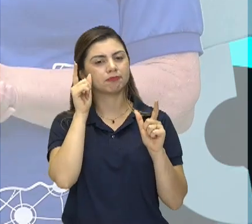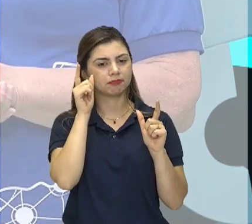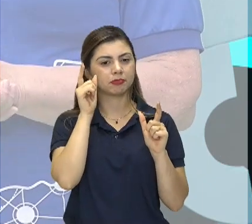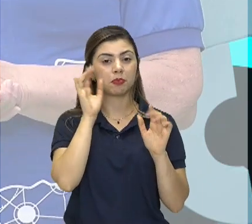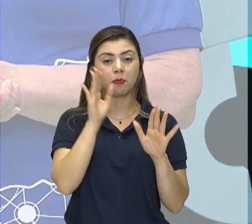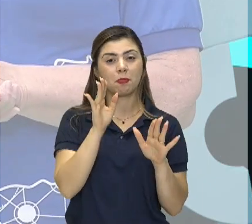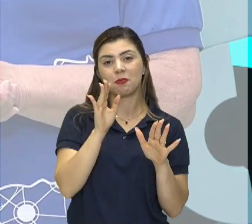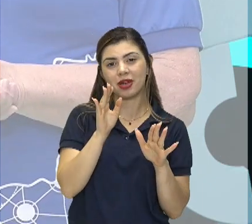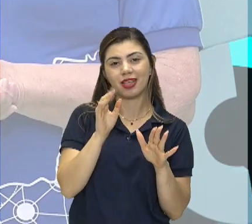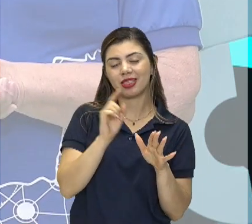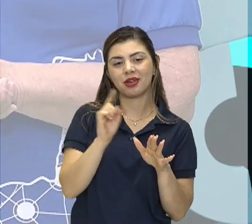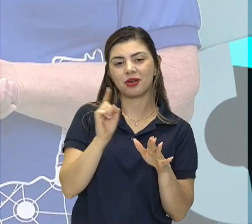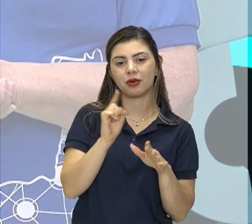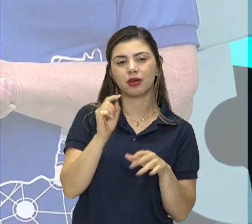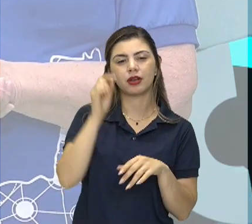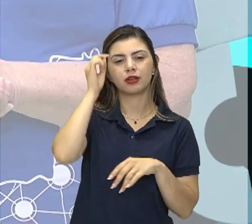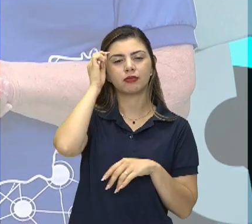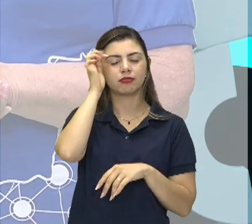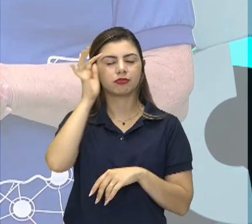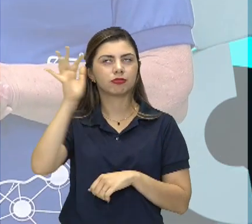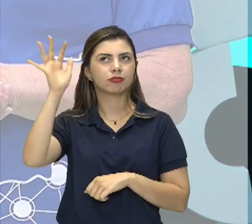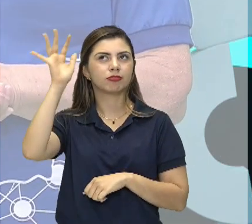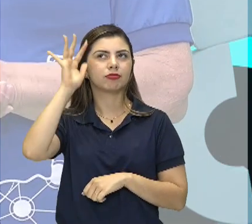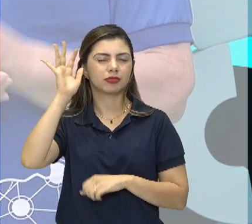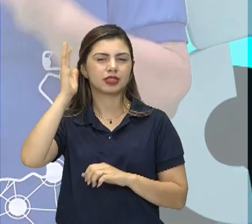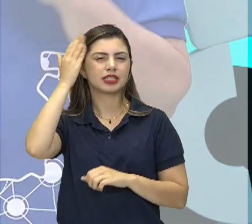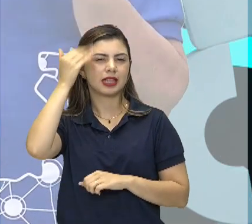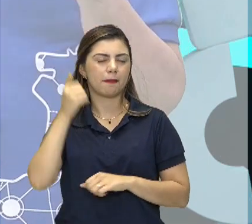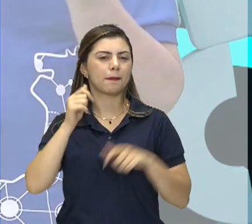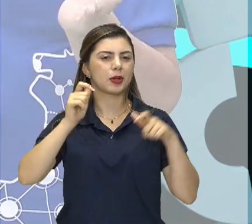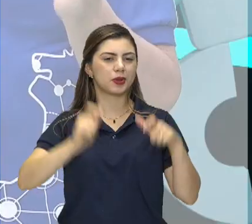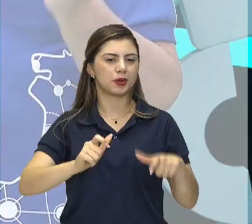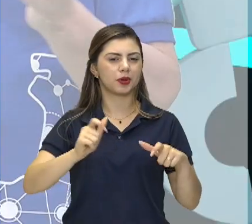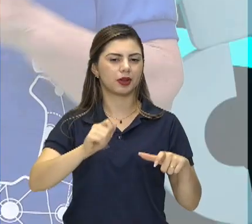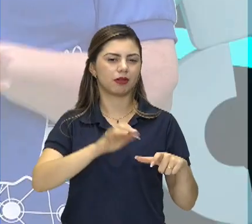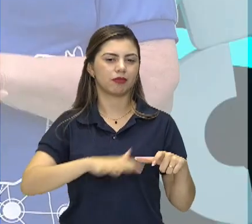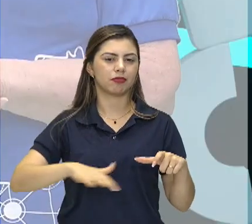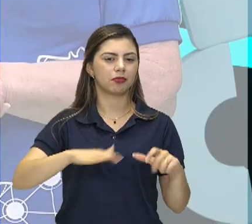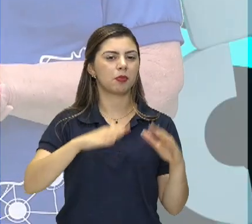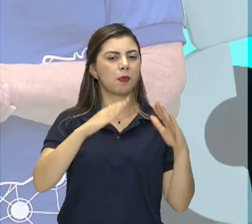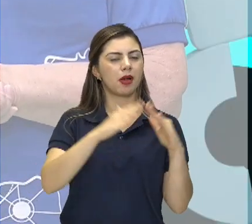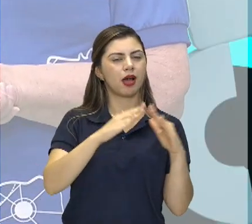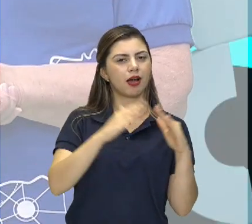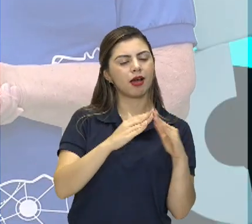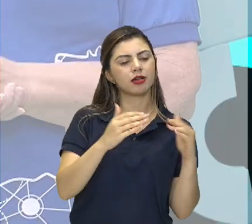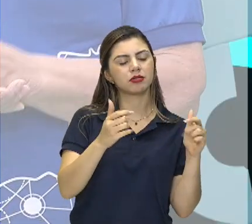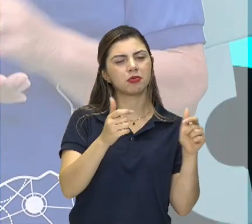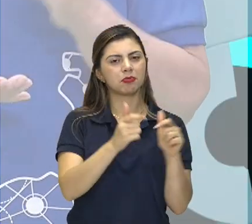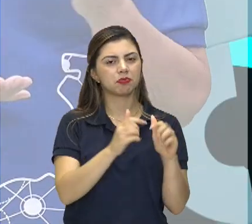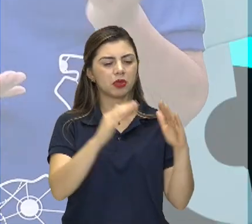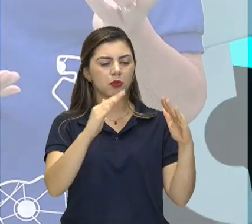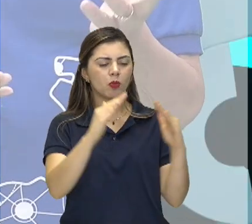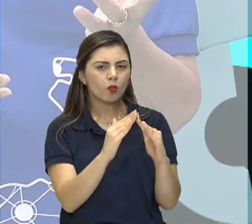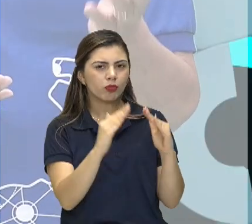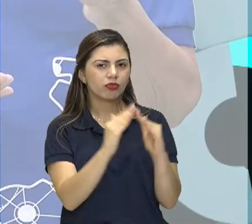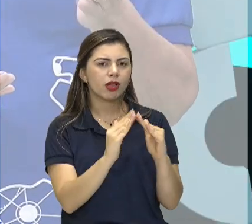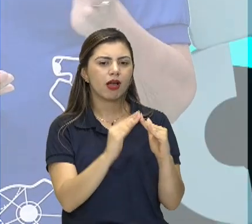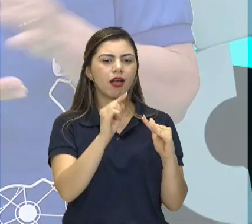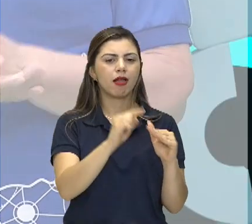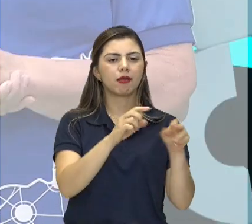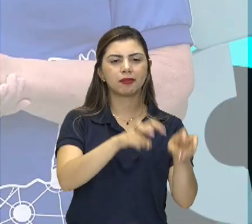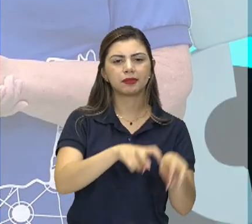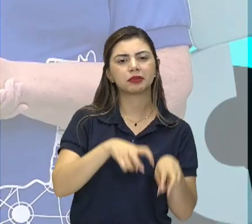engano. Conseguia ver exatamente onde estava. Em uma pequena casa no interior. Era casa de